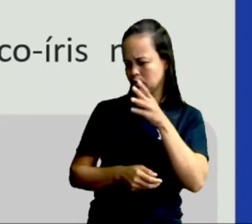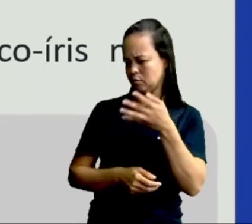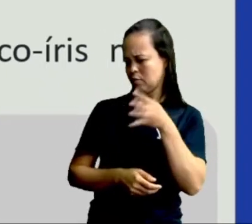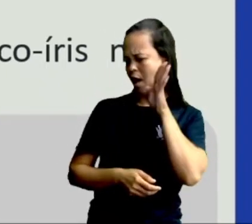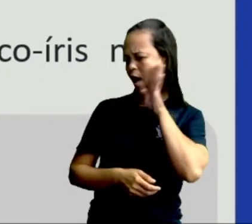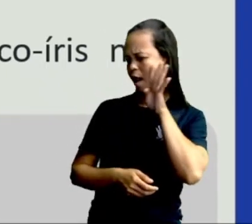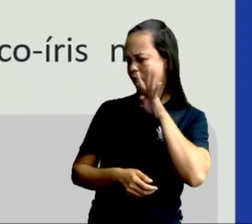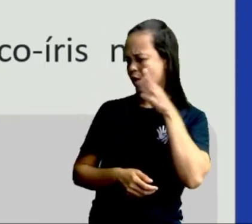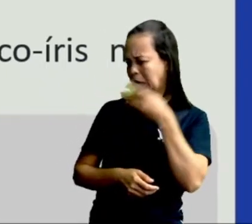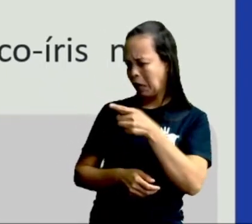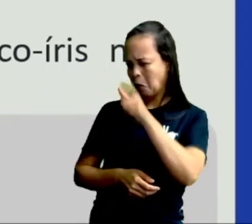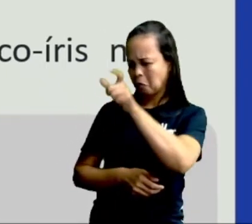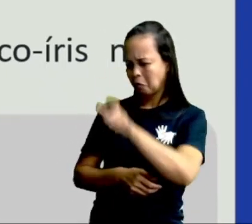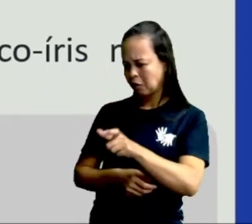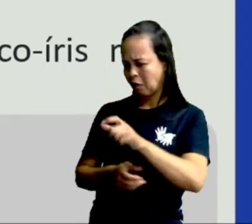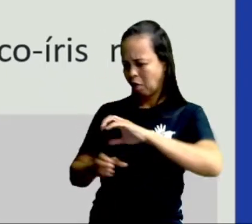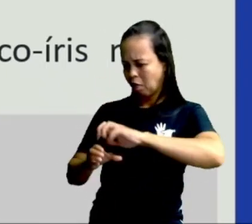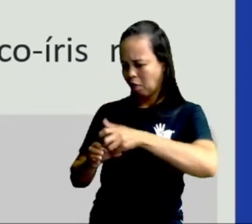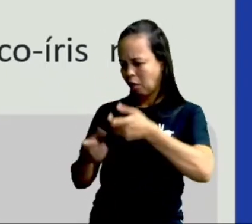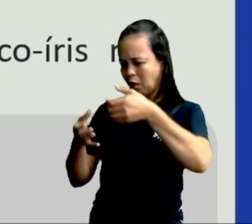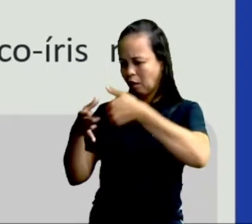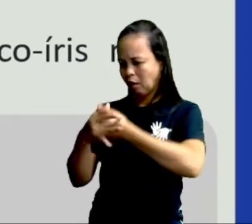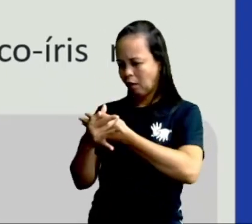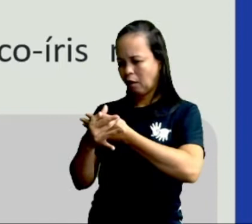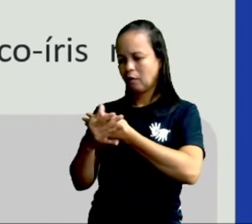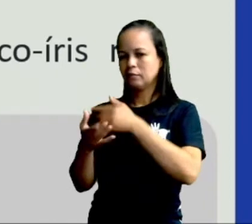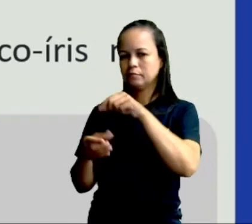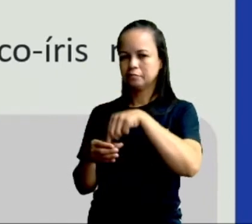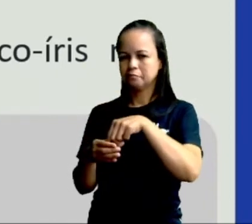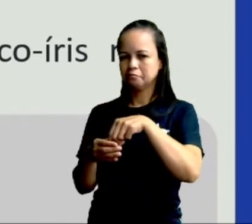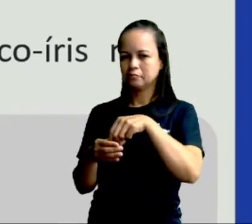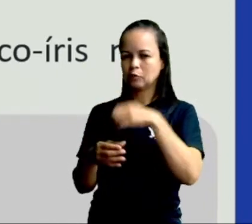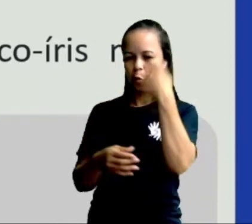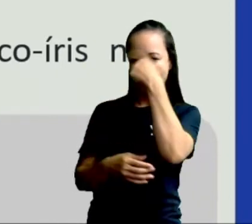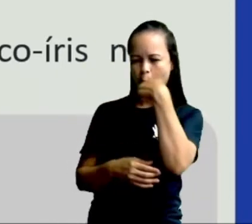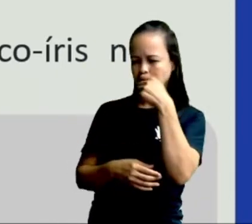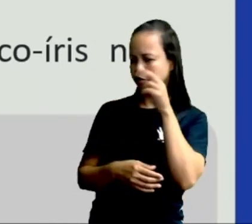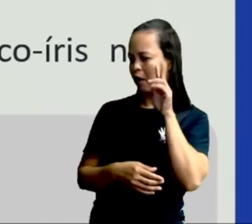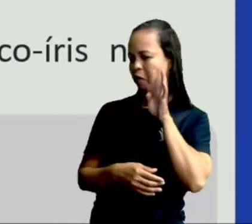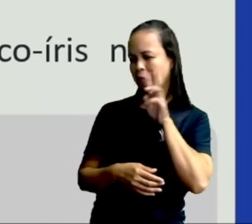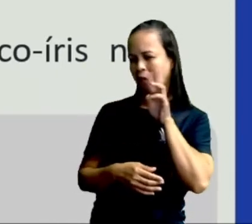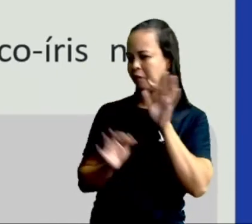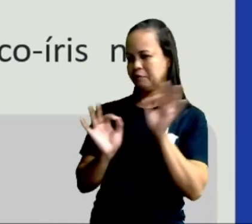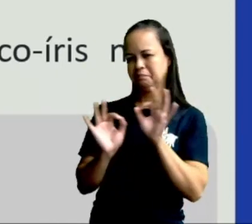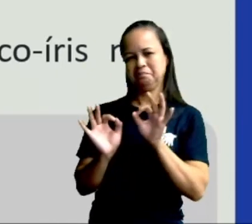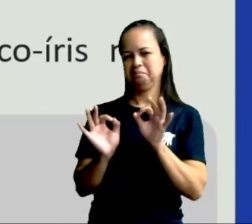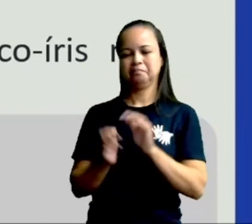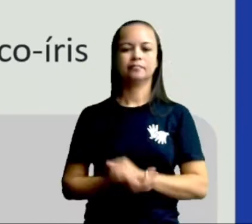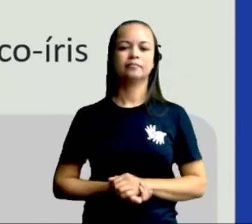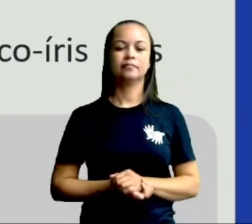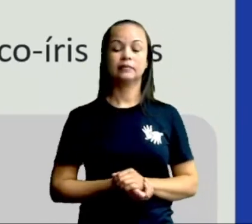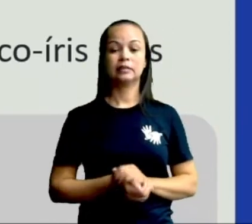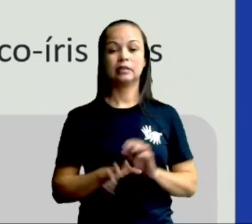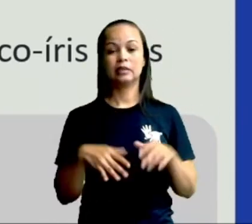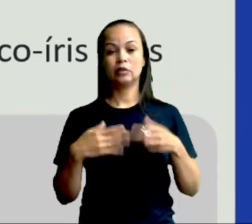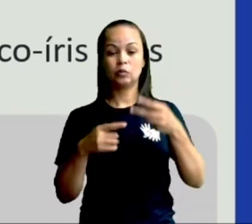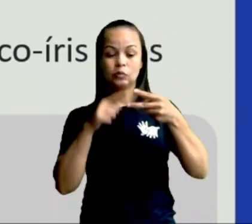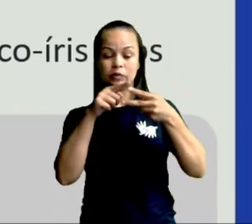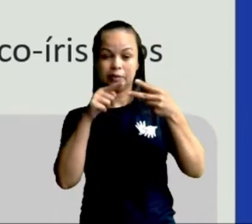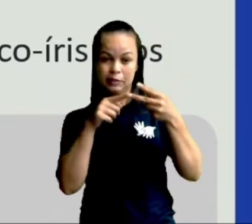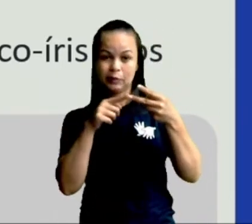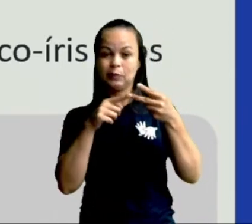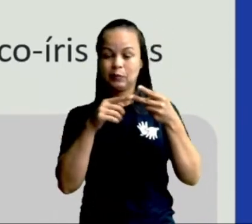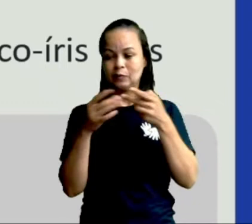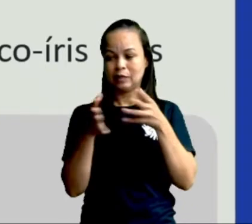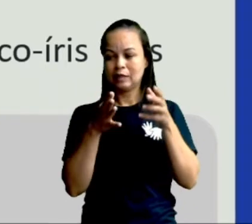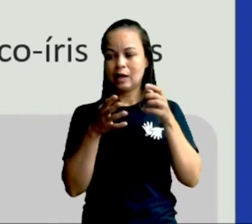A cara dele não parece nada legal. Então, já no segundo quadrinho, mesmo sem você conseguir fazer a tradução, você já tem uma